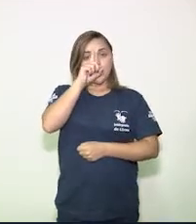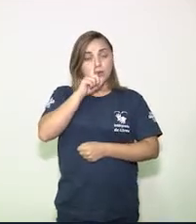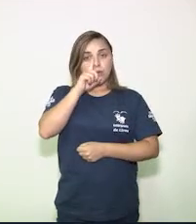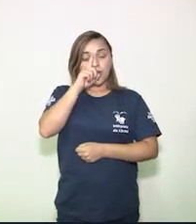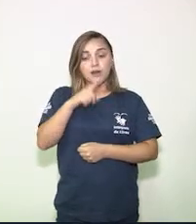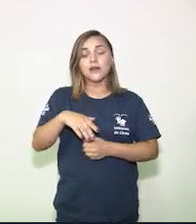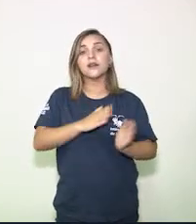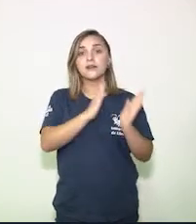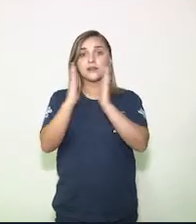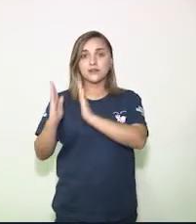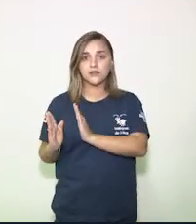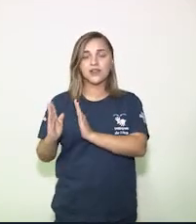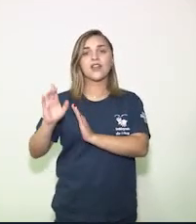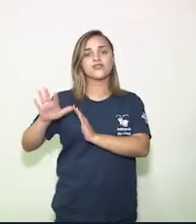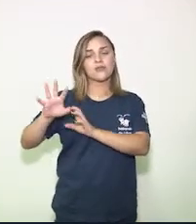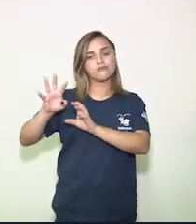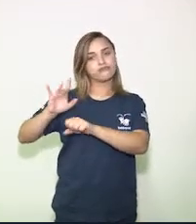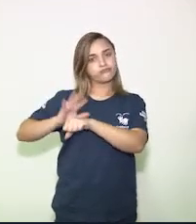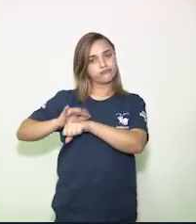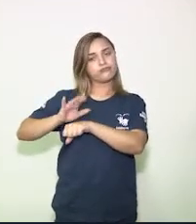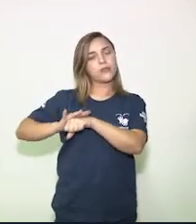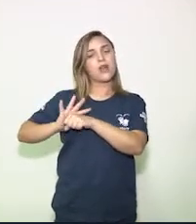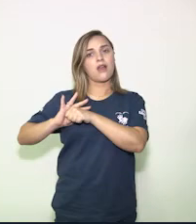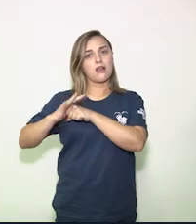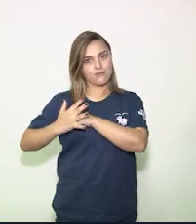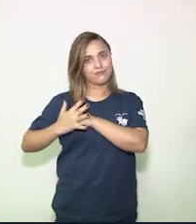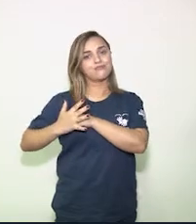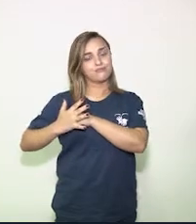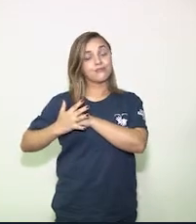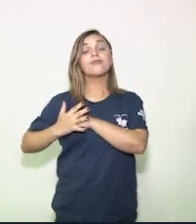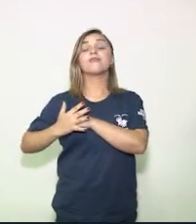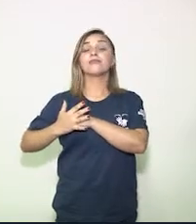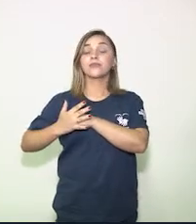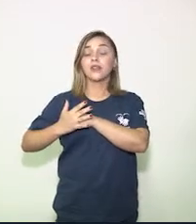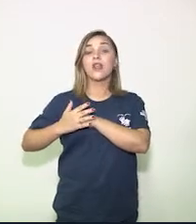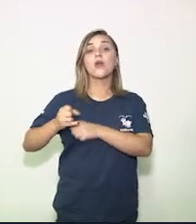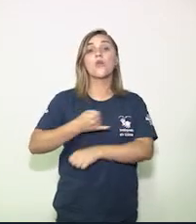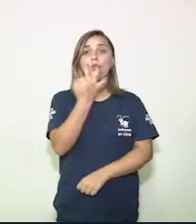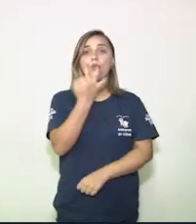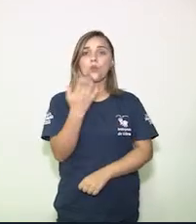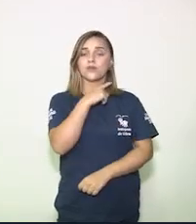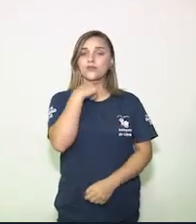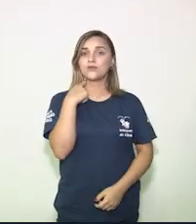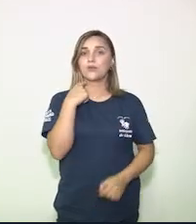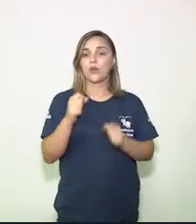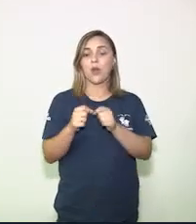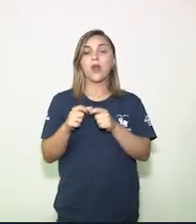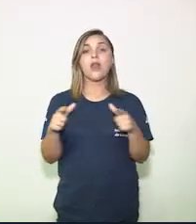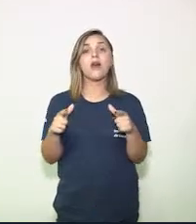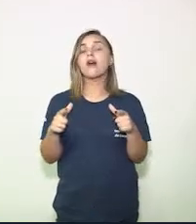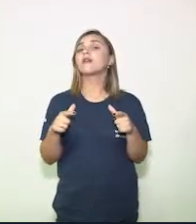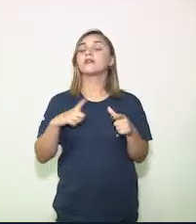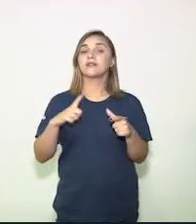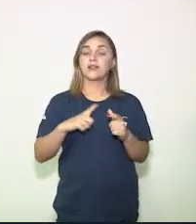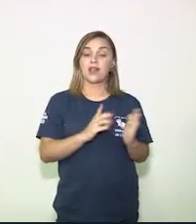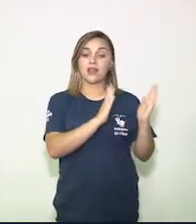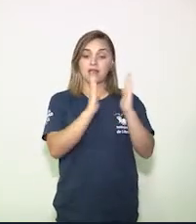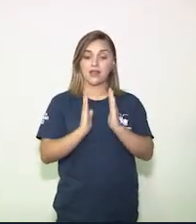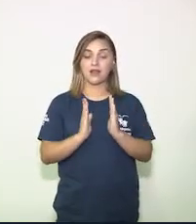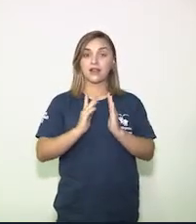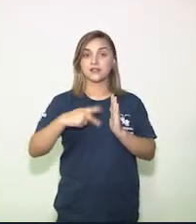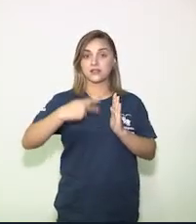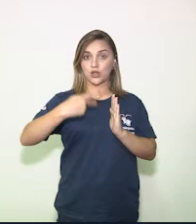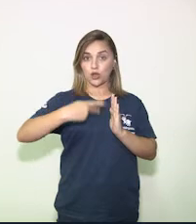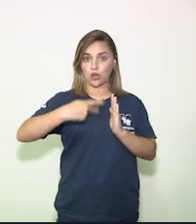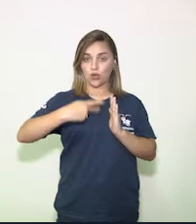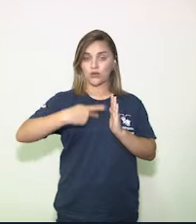1/3 deles com Covid associado à síndrome de Kawasaki. A maior mortalidade foi identificada na classe 2, com